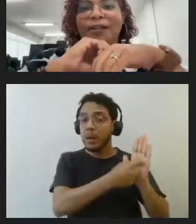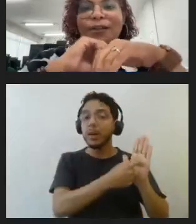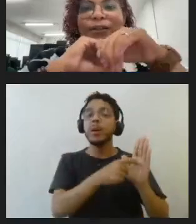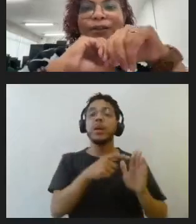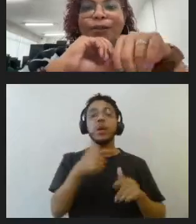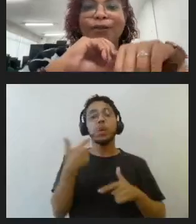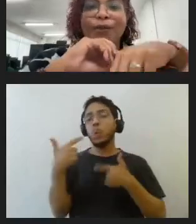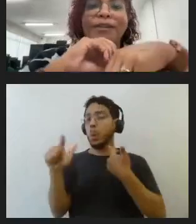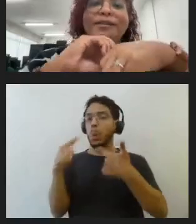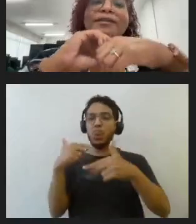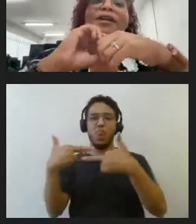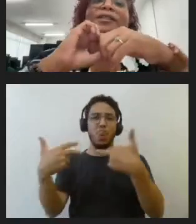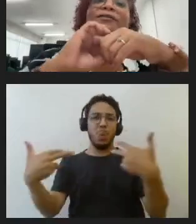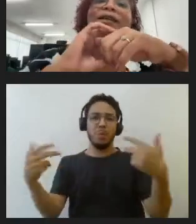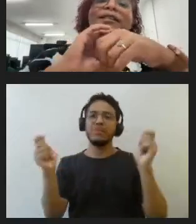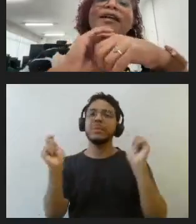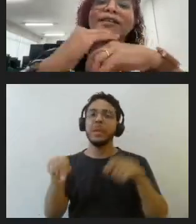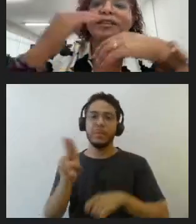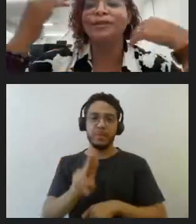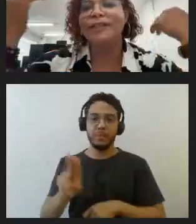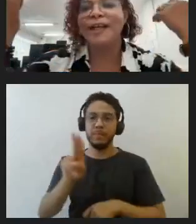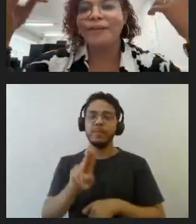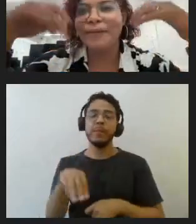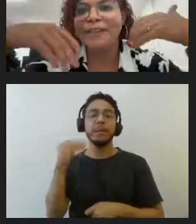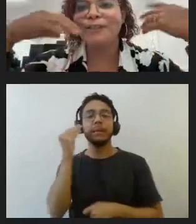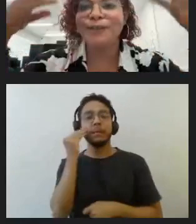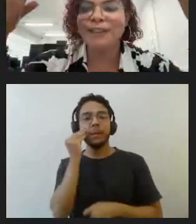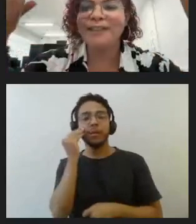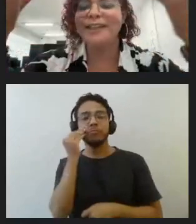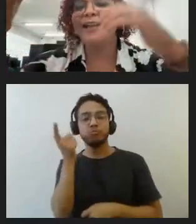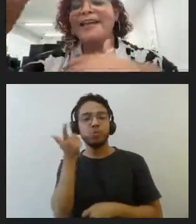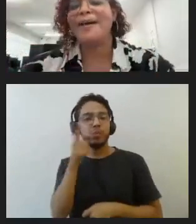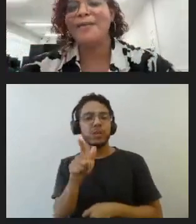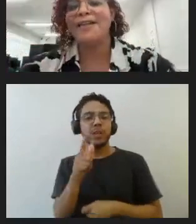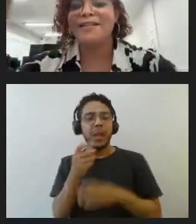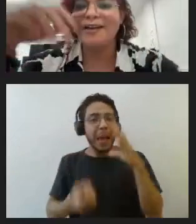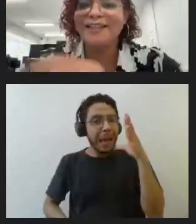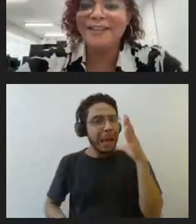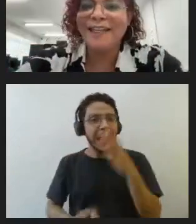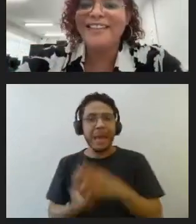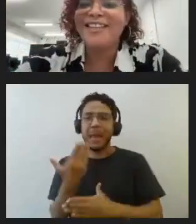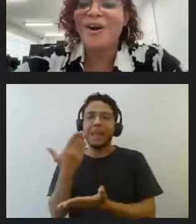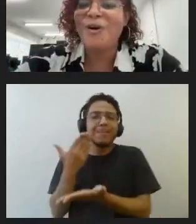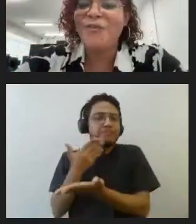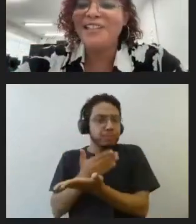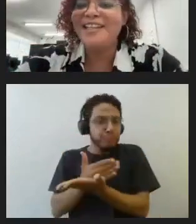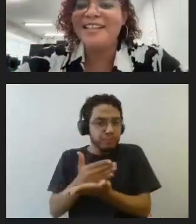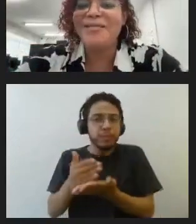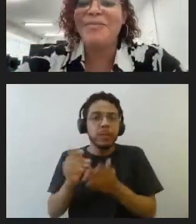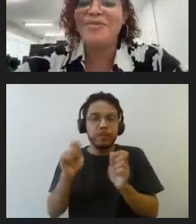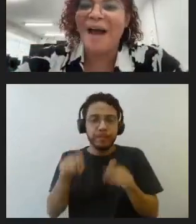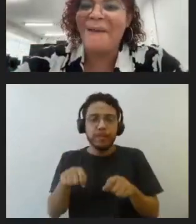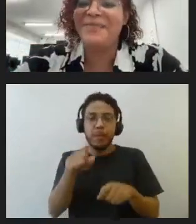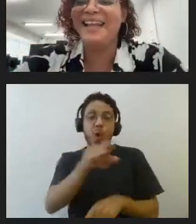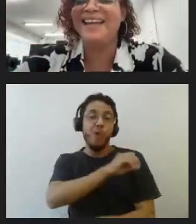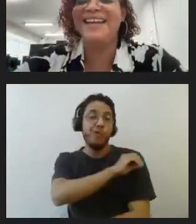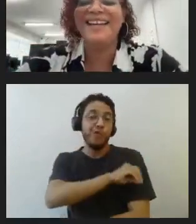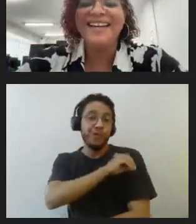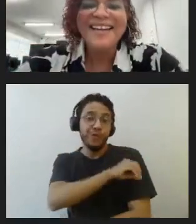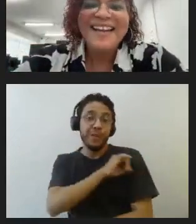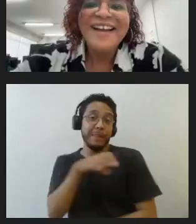outras opções. Então, a gente vai tentar fazer do zero, não fazer utilizando a IA, porque senão essa oficina ia terminar muito